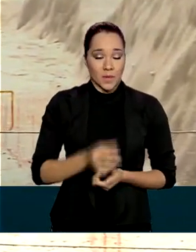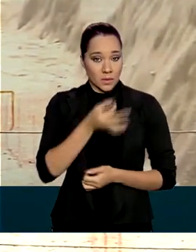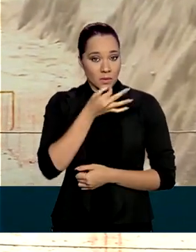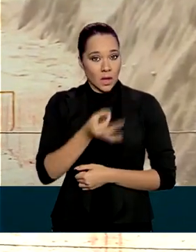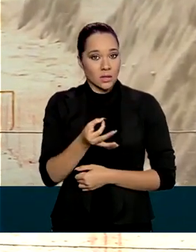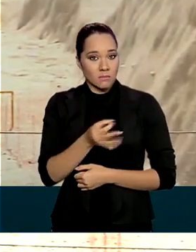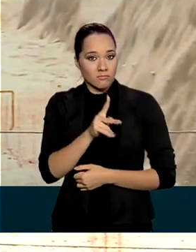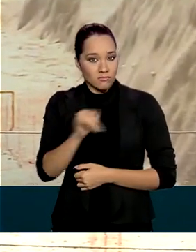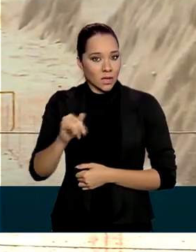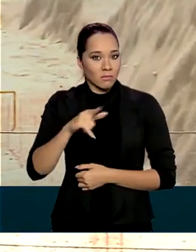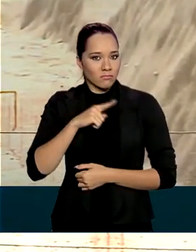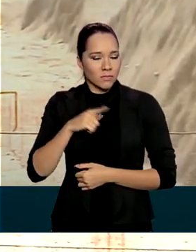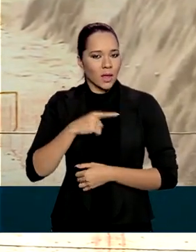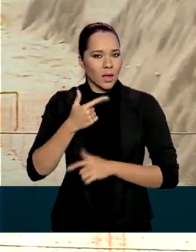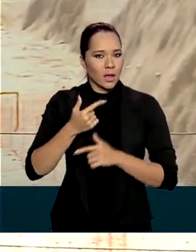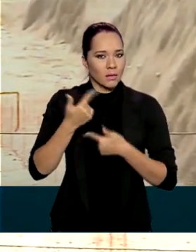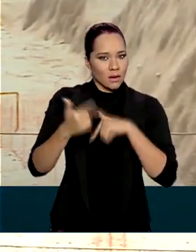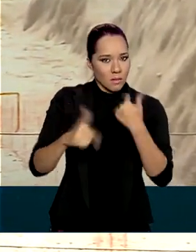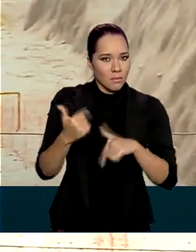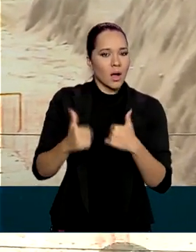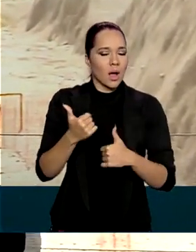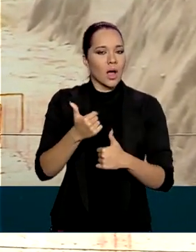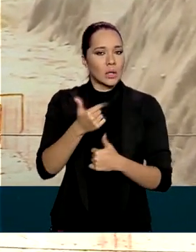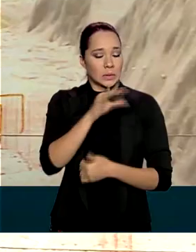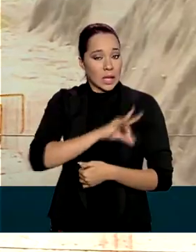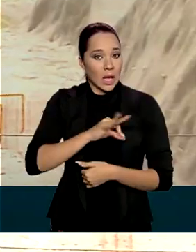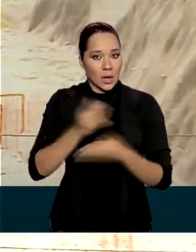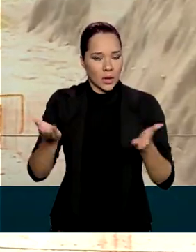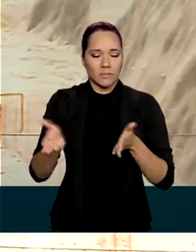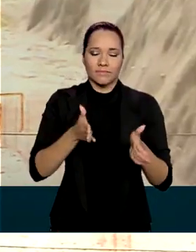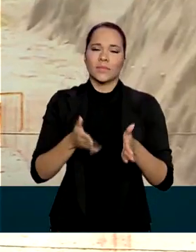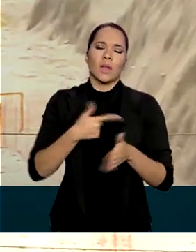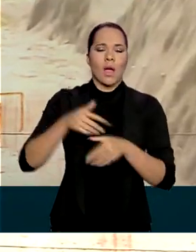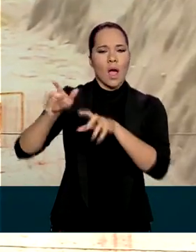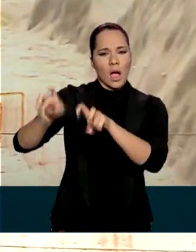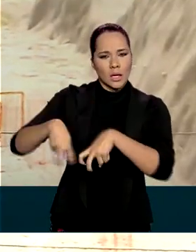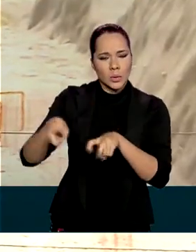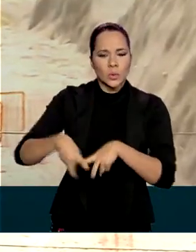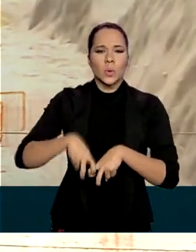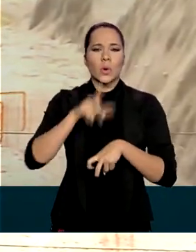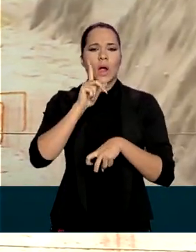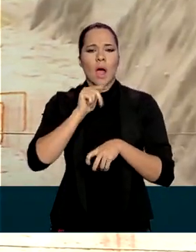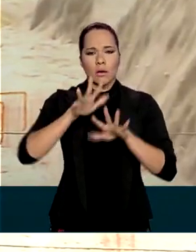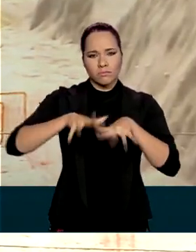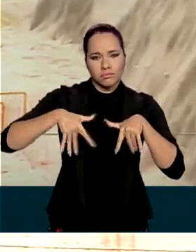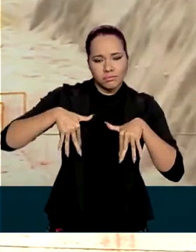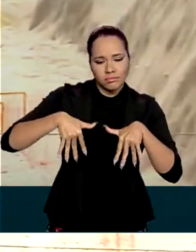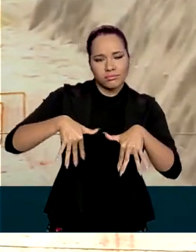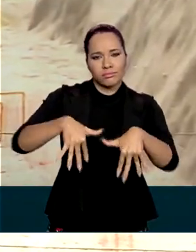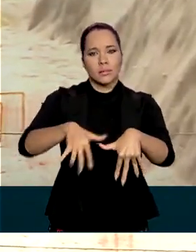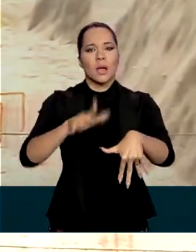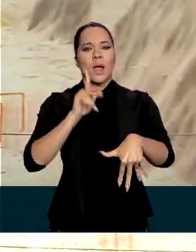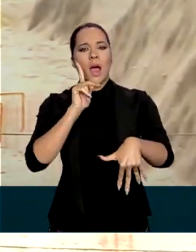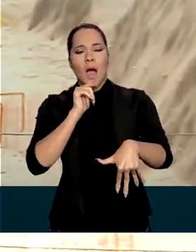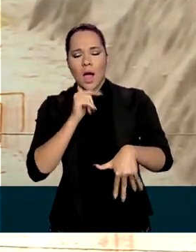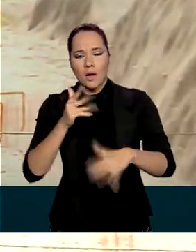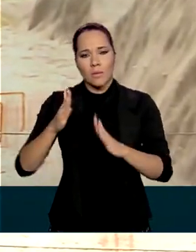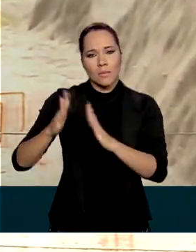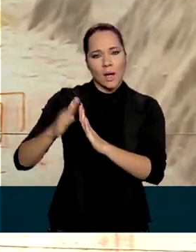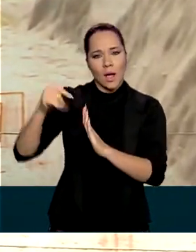vai ajudar também na geração de emprego, de renda nesse momento? A agricultura, irrigar terras, levar água para a casa do